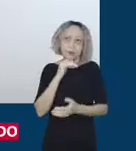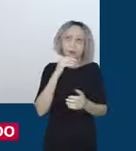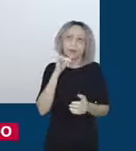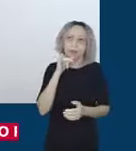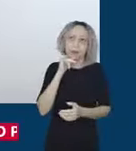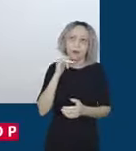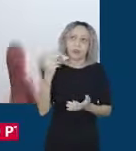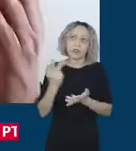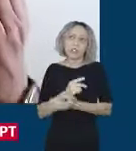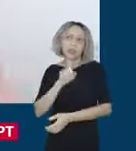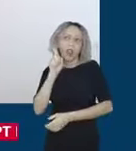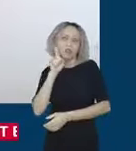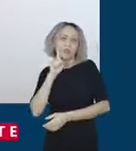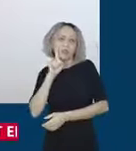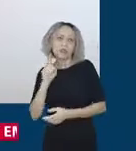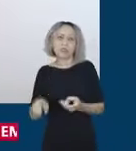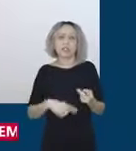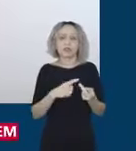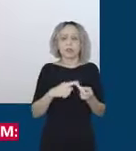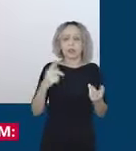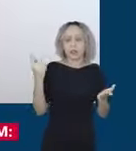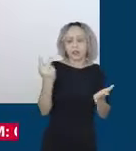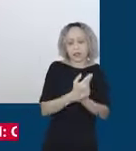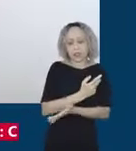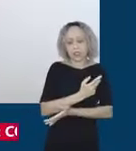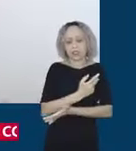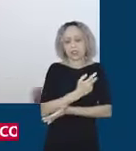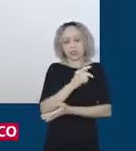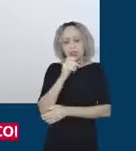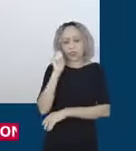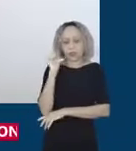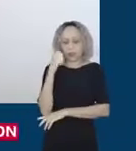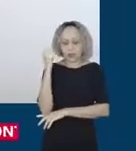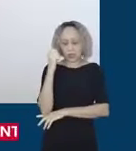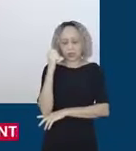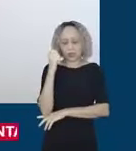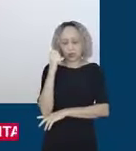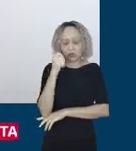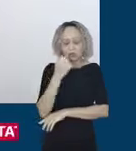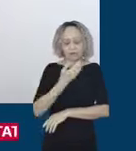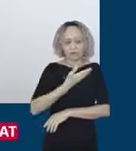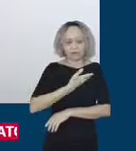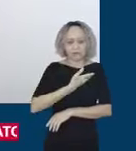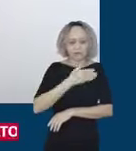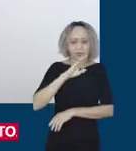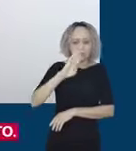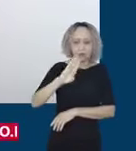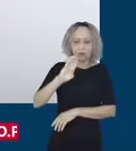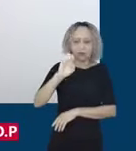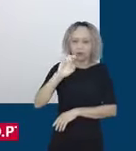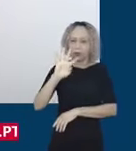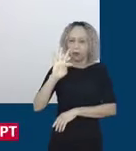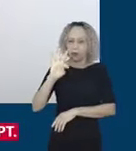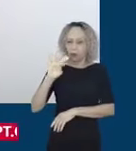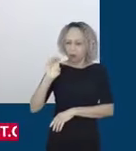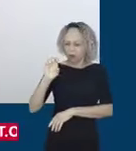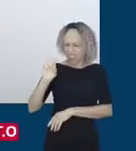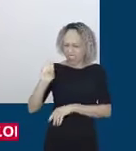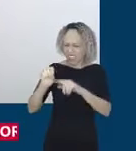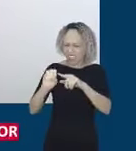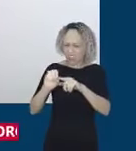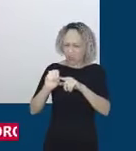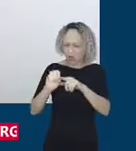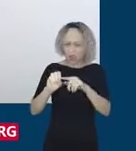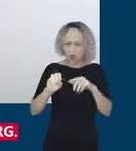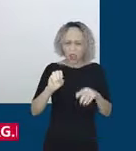diria com o meu amigo Beto, que está lá no alto, né? Que foi sufocado, quase igual aquele dos Estados Unidos,